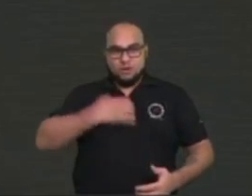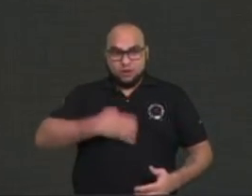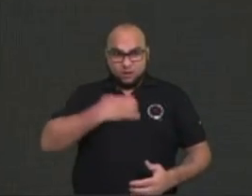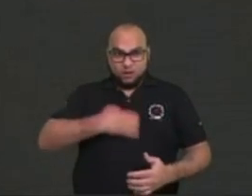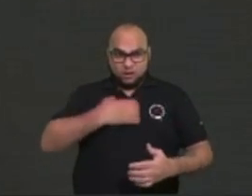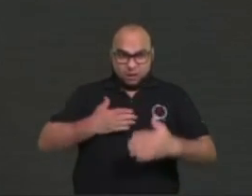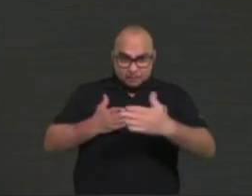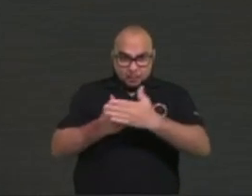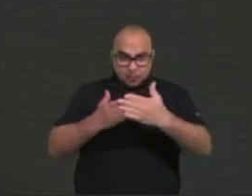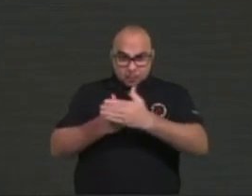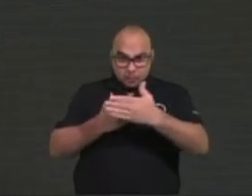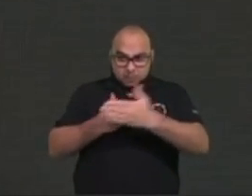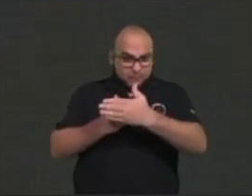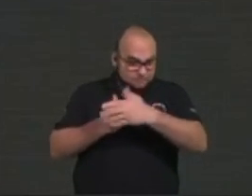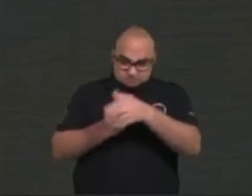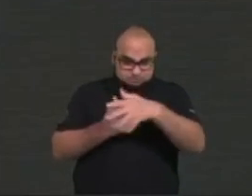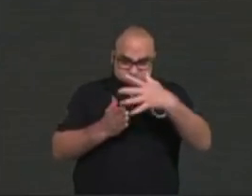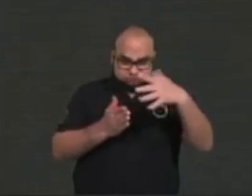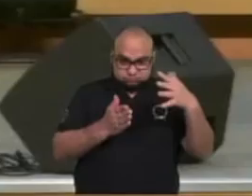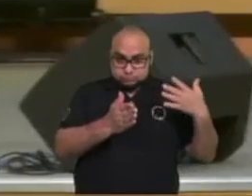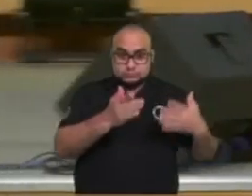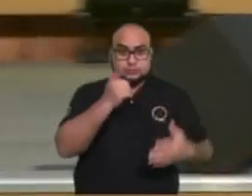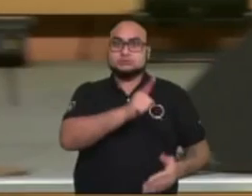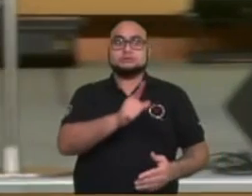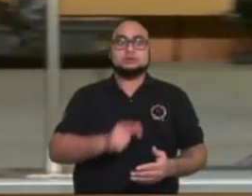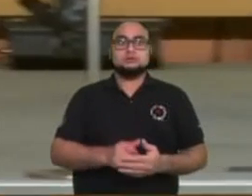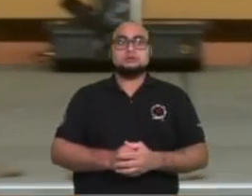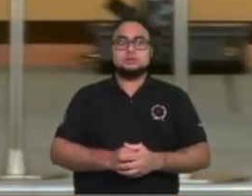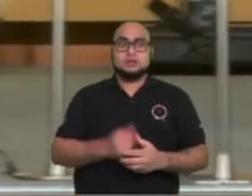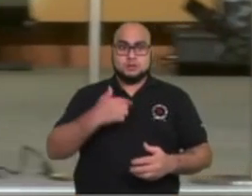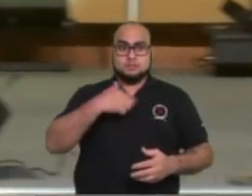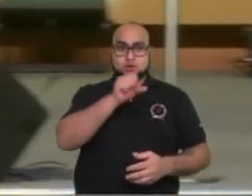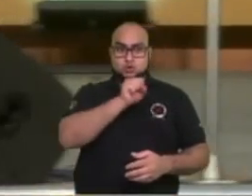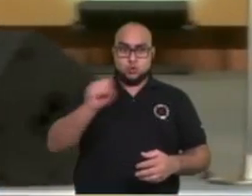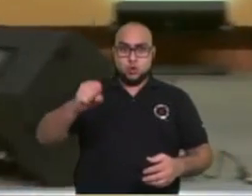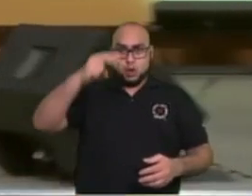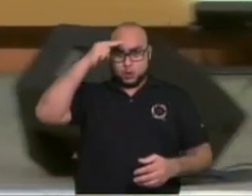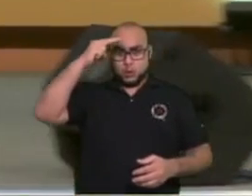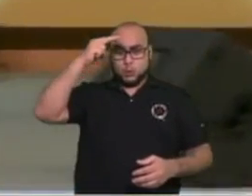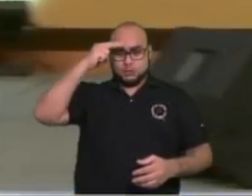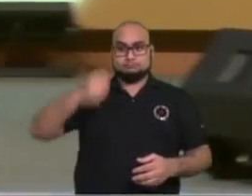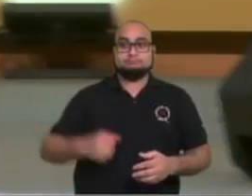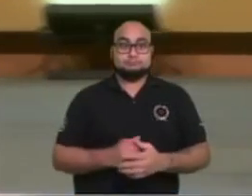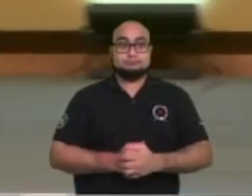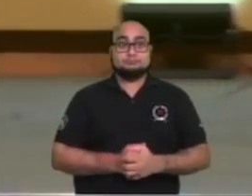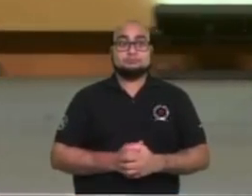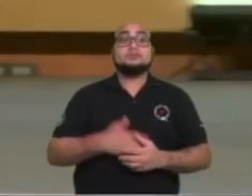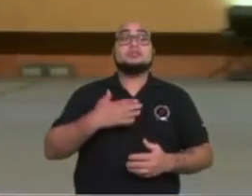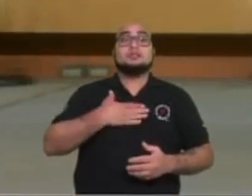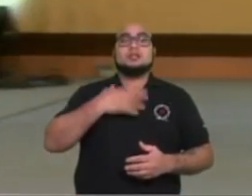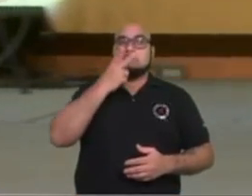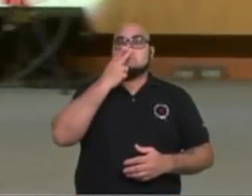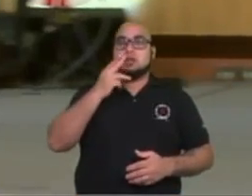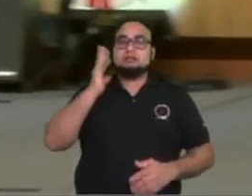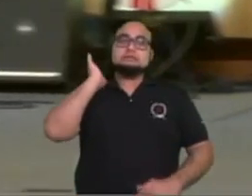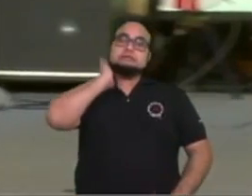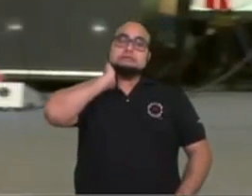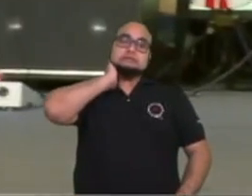tá aqui meu saudoso sogro tá aqui a filha dele aqui na minha frente não sobre o meu irmão pensava no meu pescoço